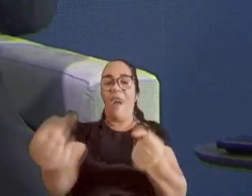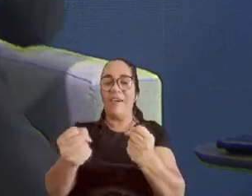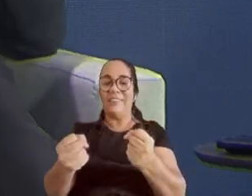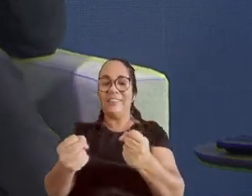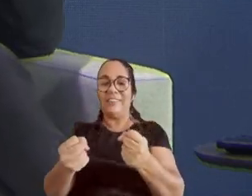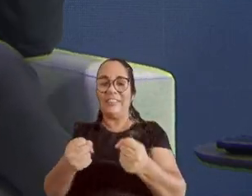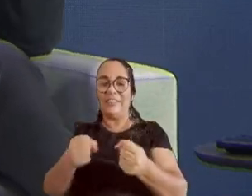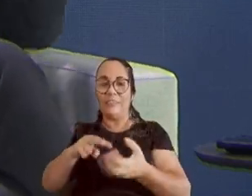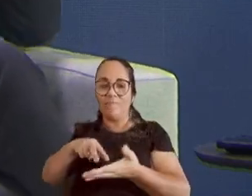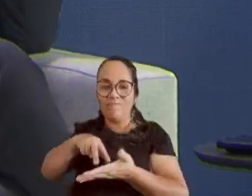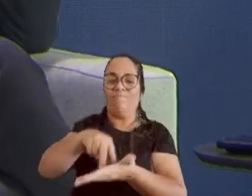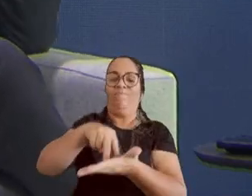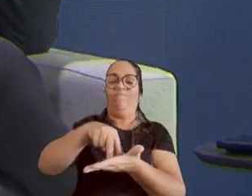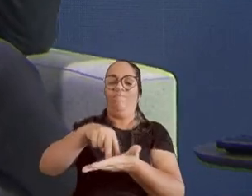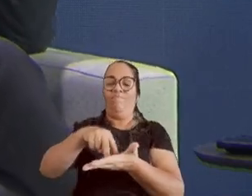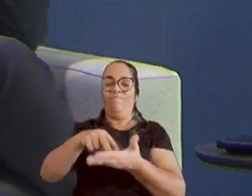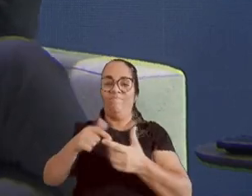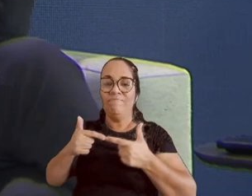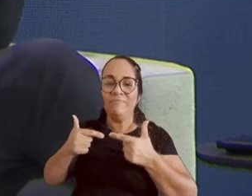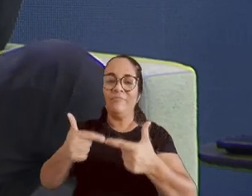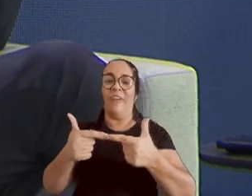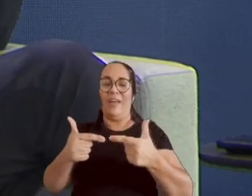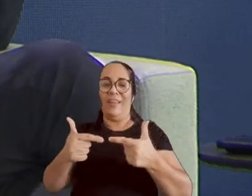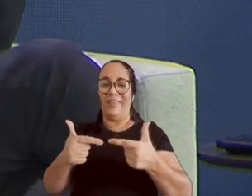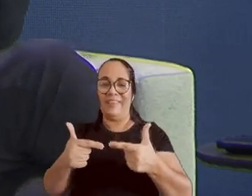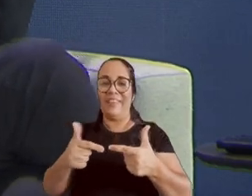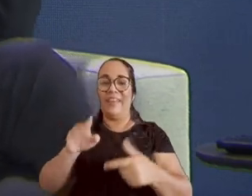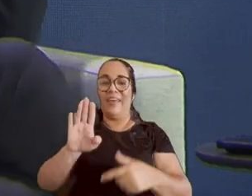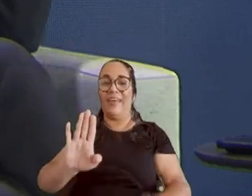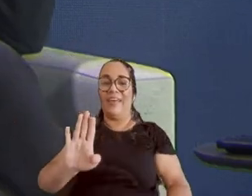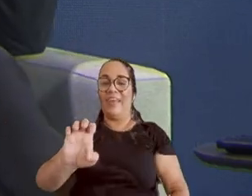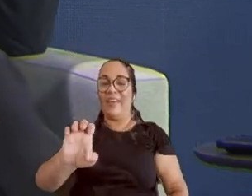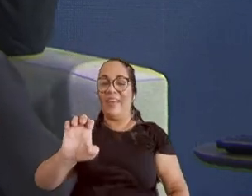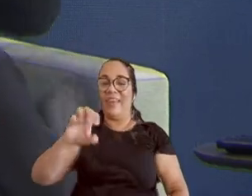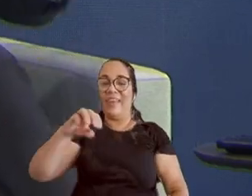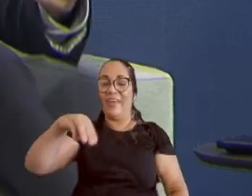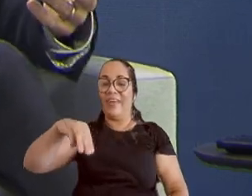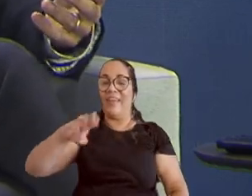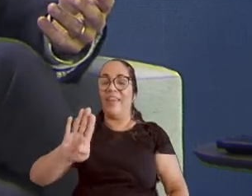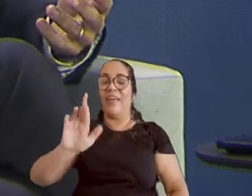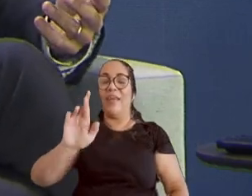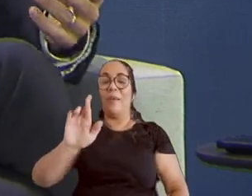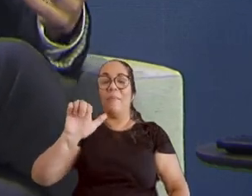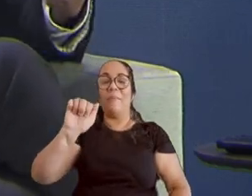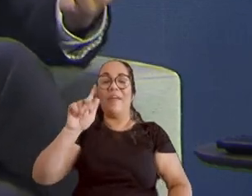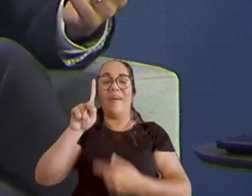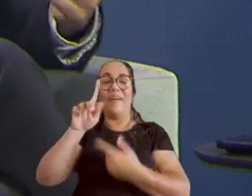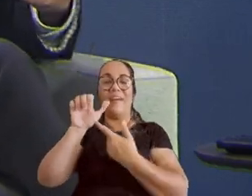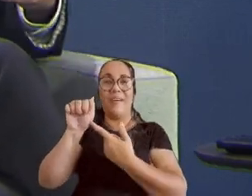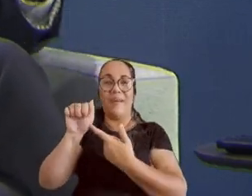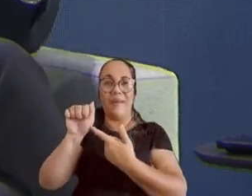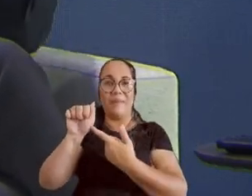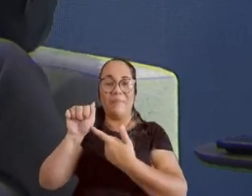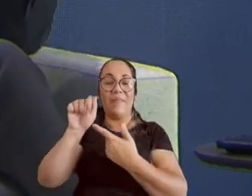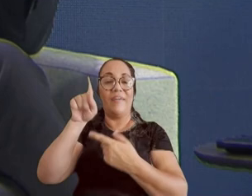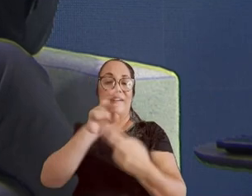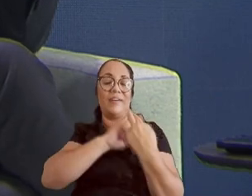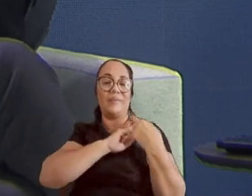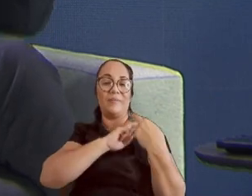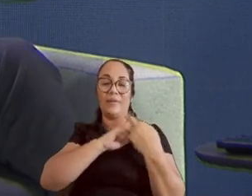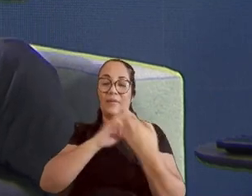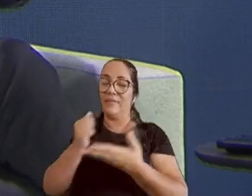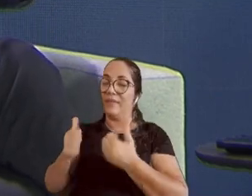né e a gente também tem braba por trás que é uma entidade que ao longo dos anos veio apoiando a Inovação e